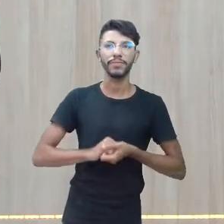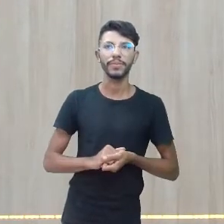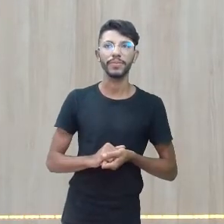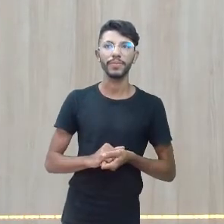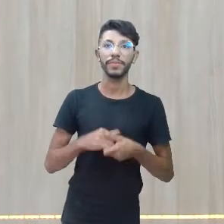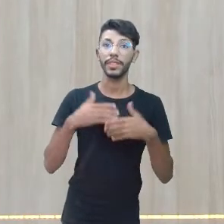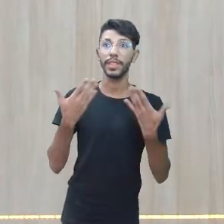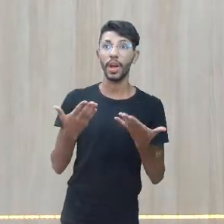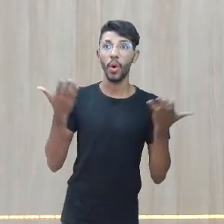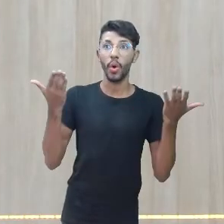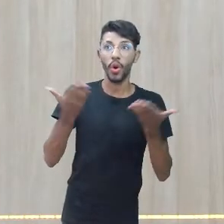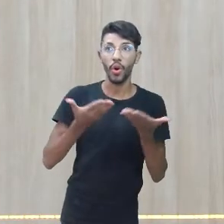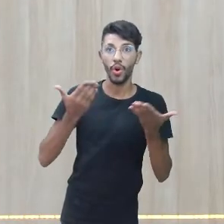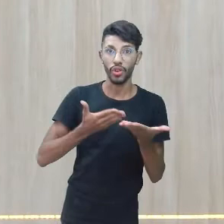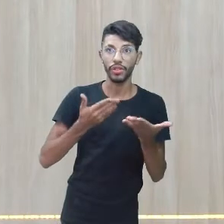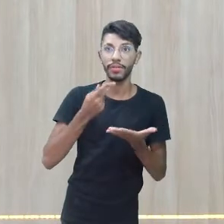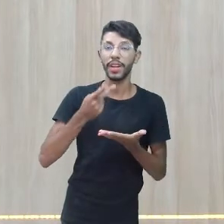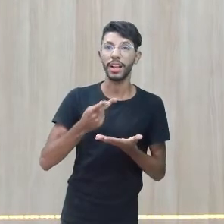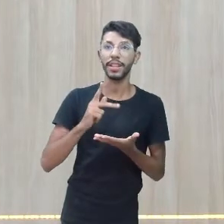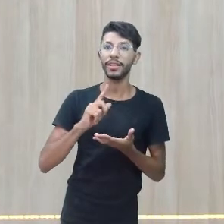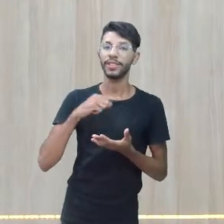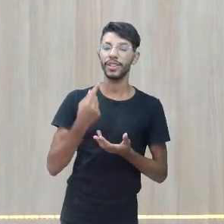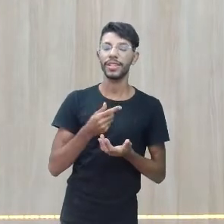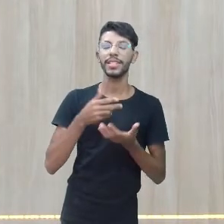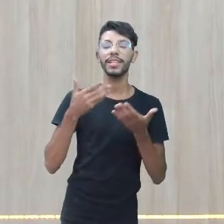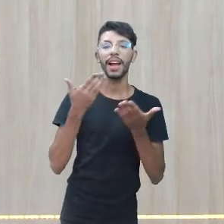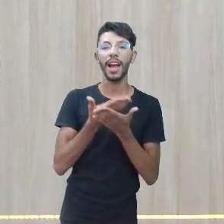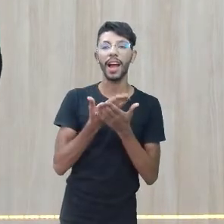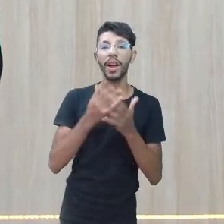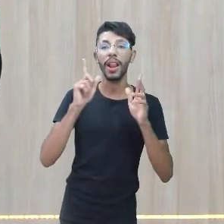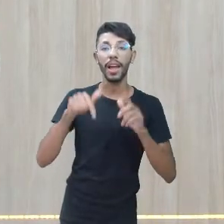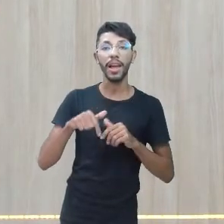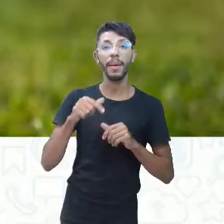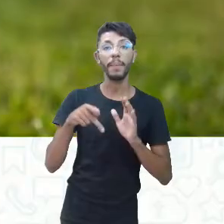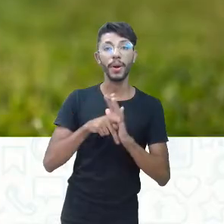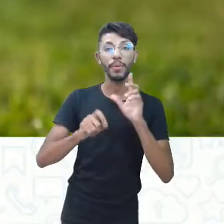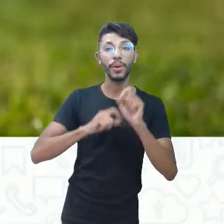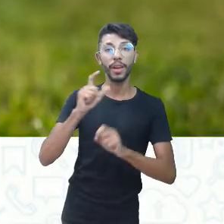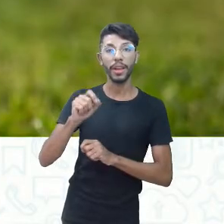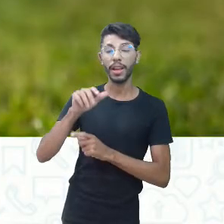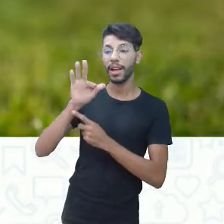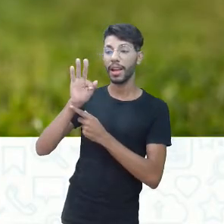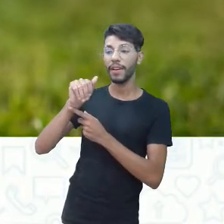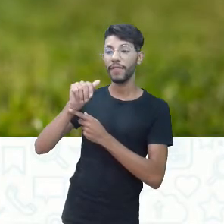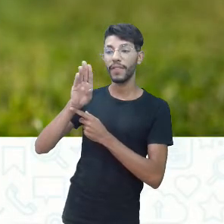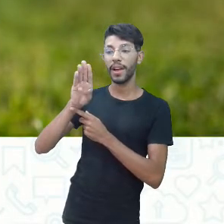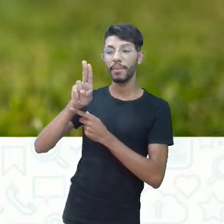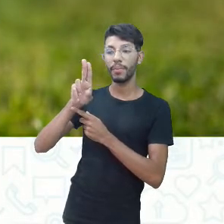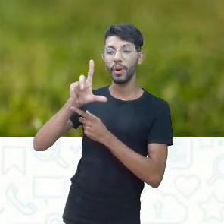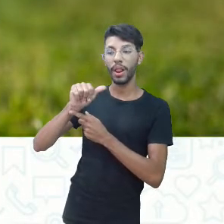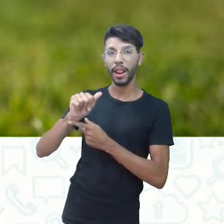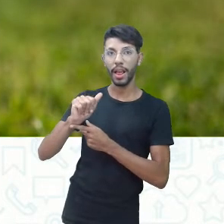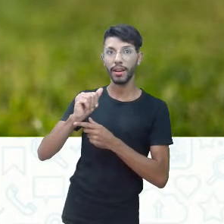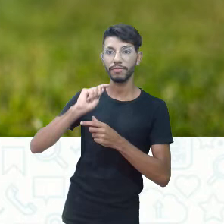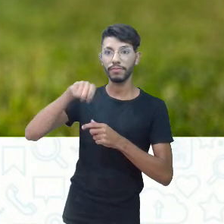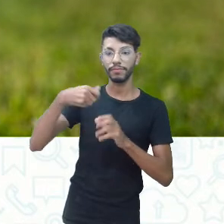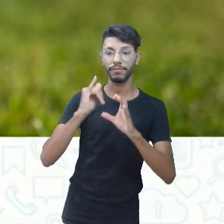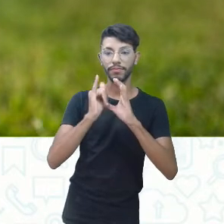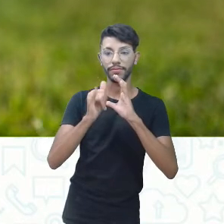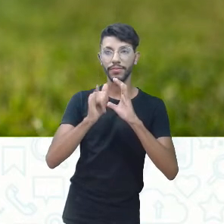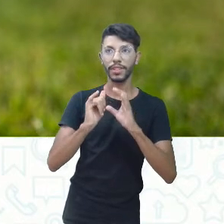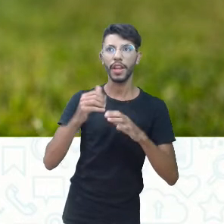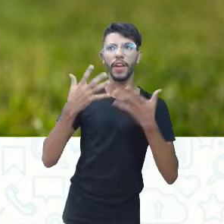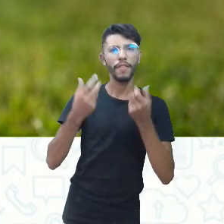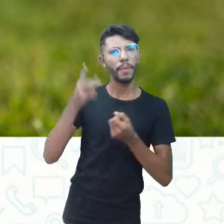Na aula de hoje, como falei, é fábula e estaremos lembrando, não é? Vamos lembrar o que é fábula?